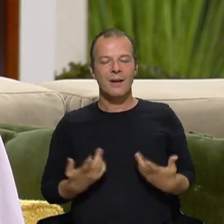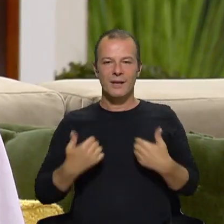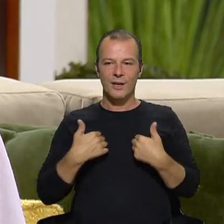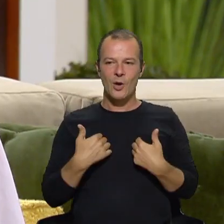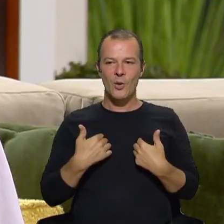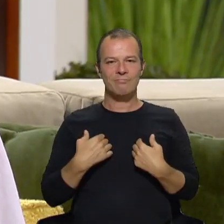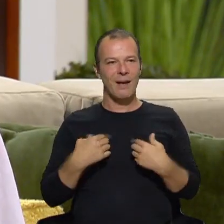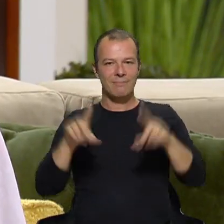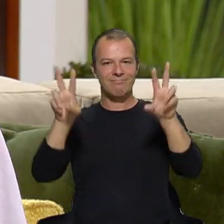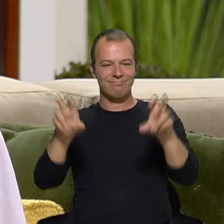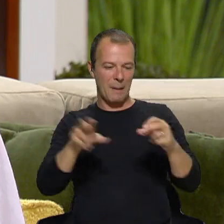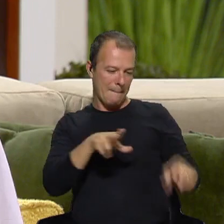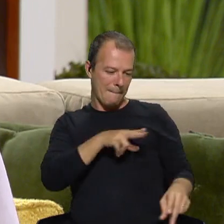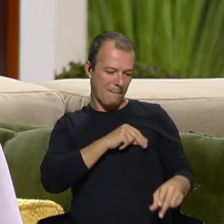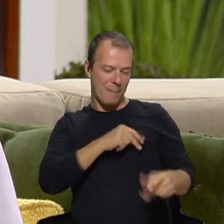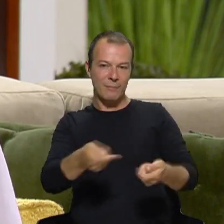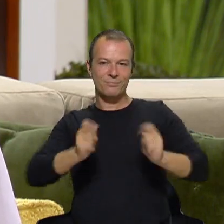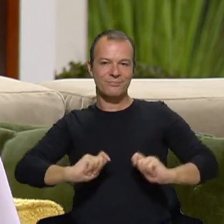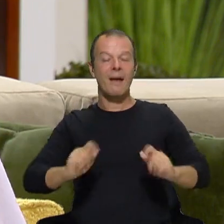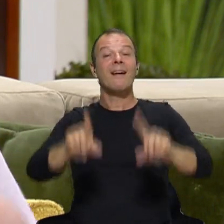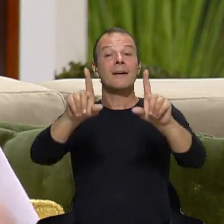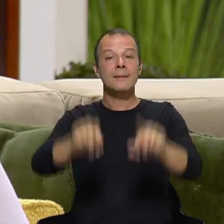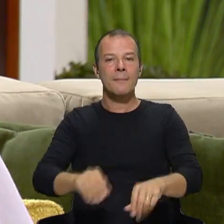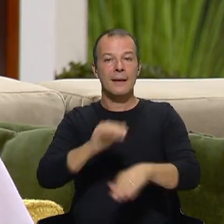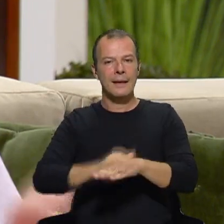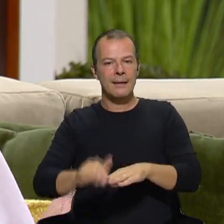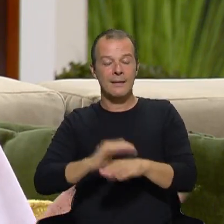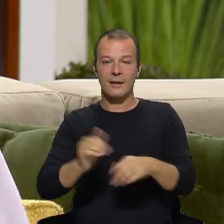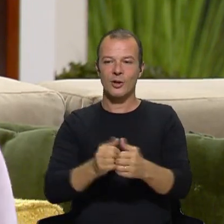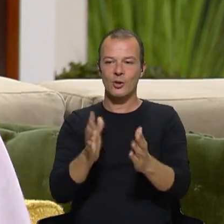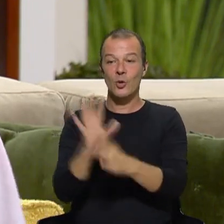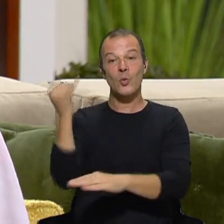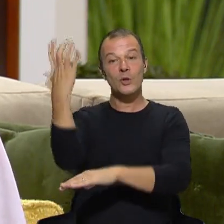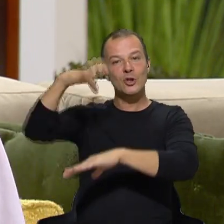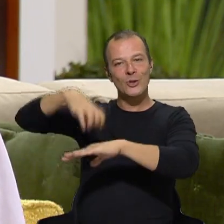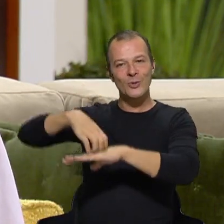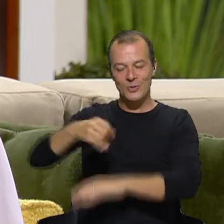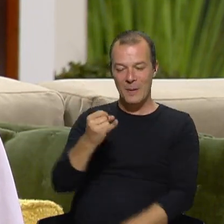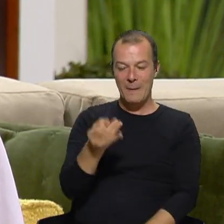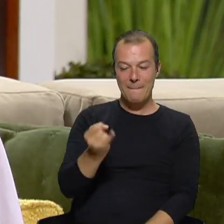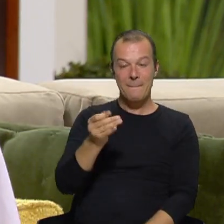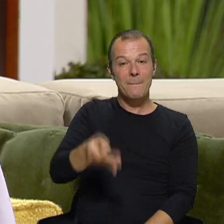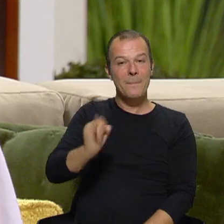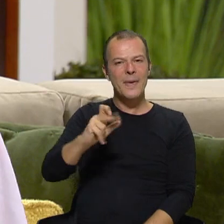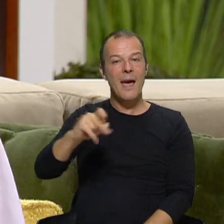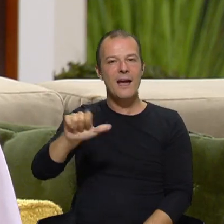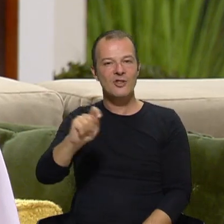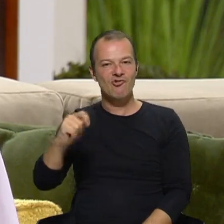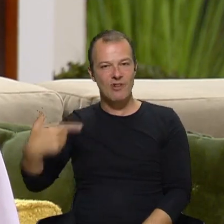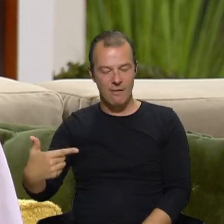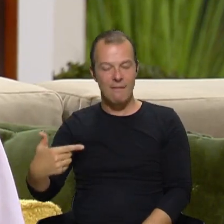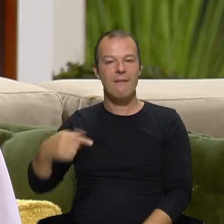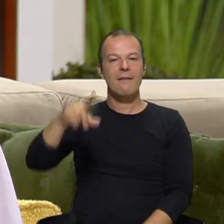fui premiada e obrigada pelo carinho de todo o Instituto Piaget, pela